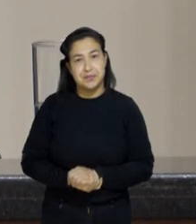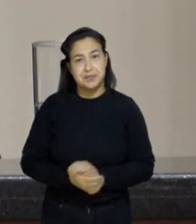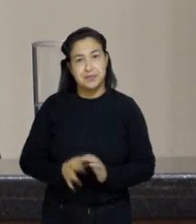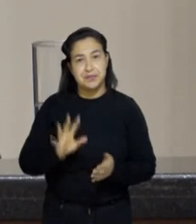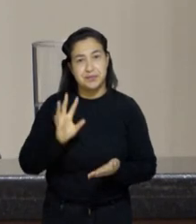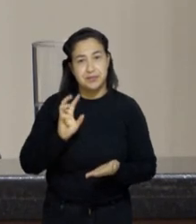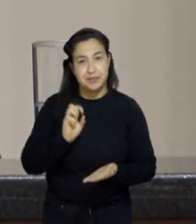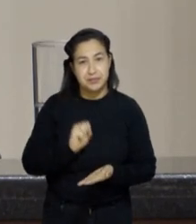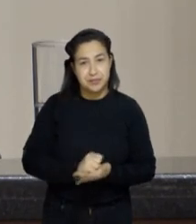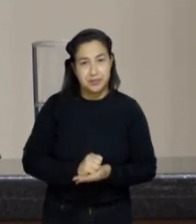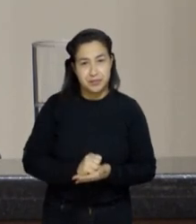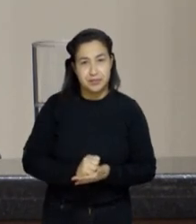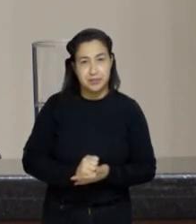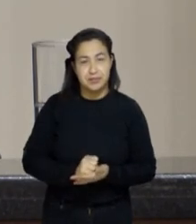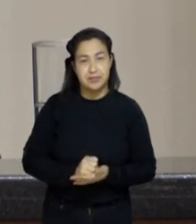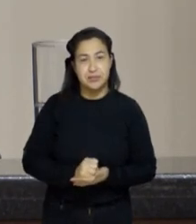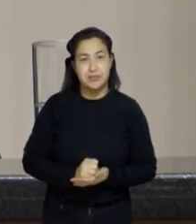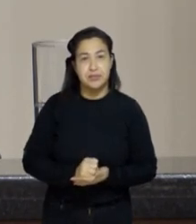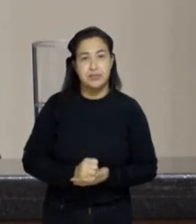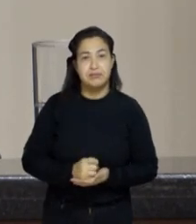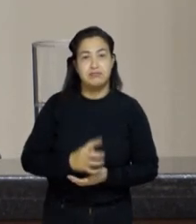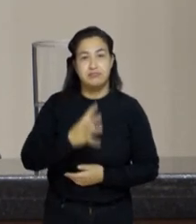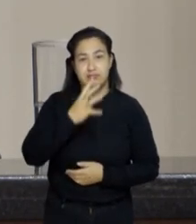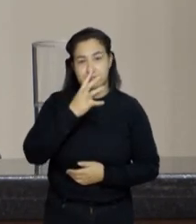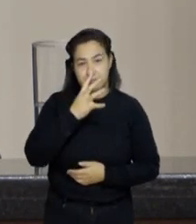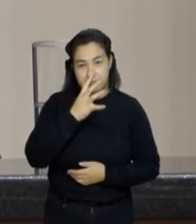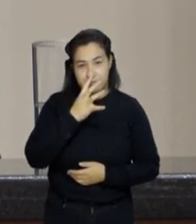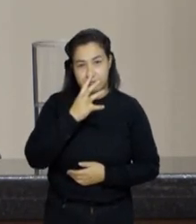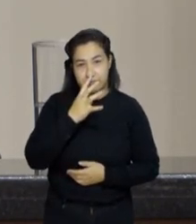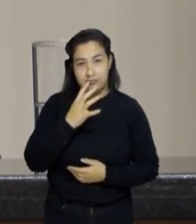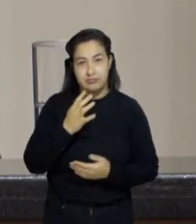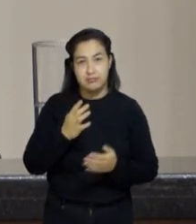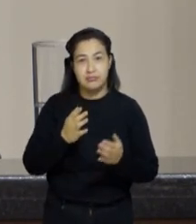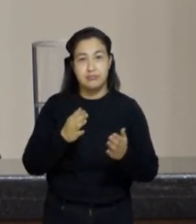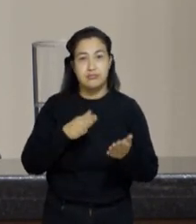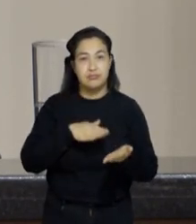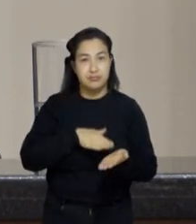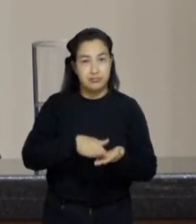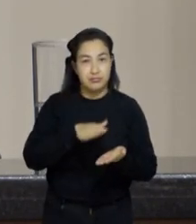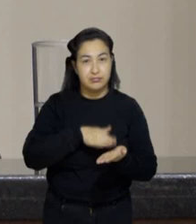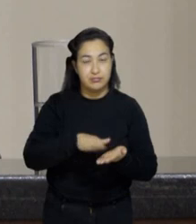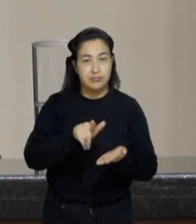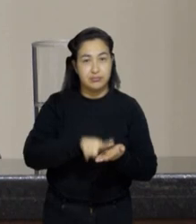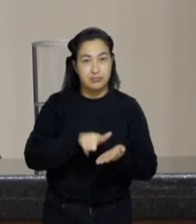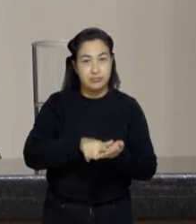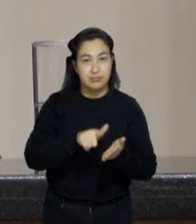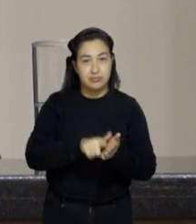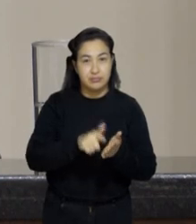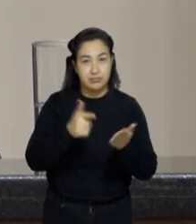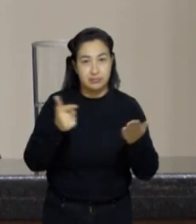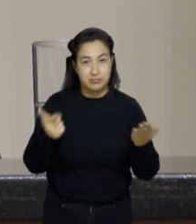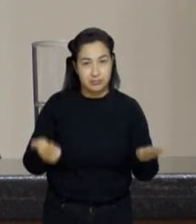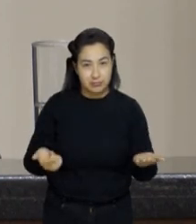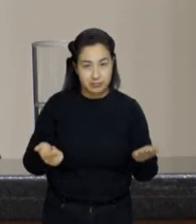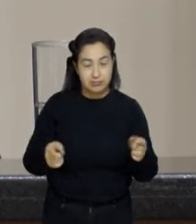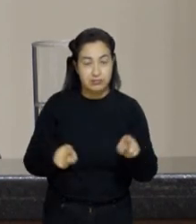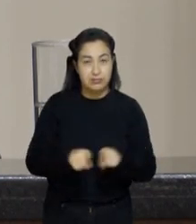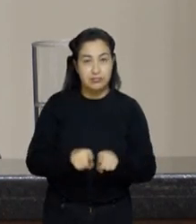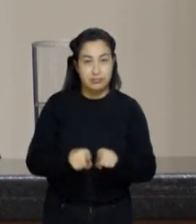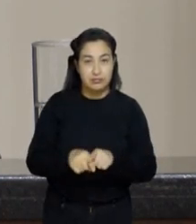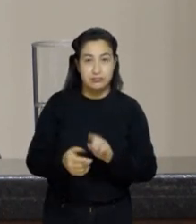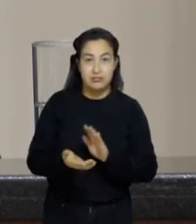a admiração, a edição impressa, parabenizar toda a equipe